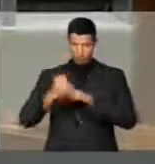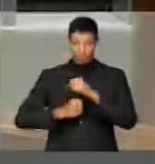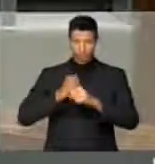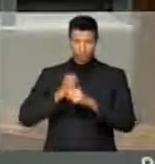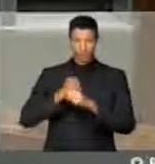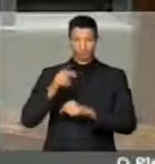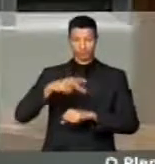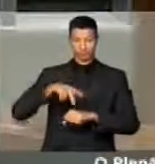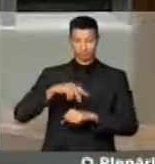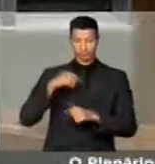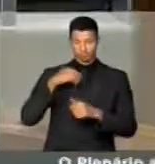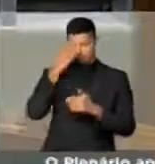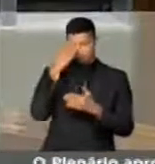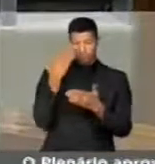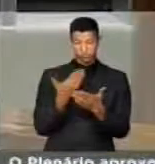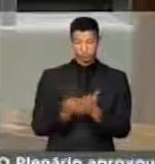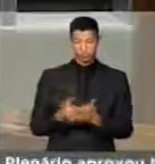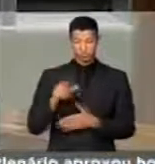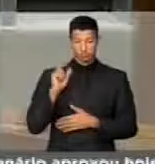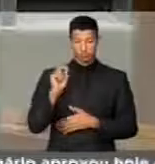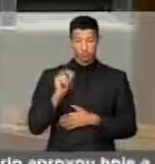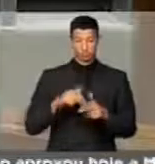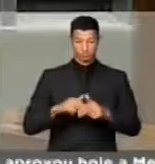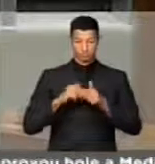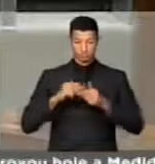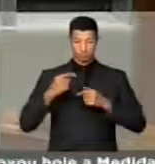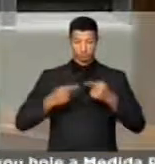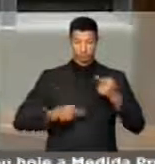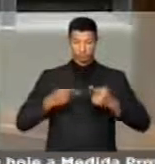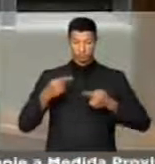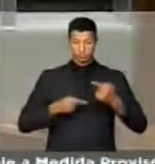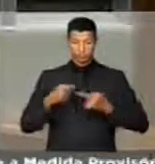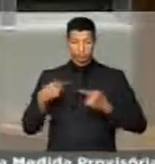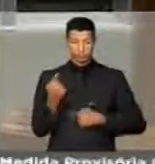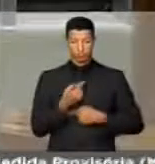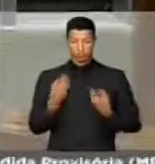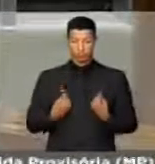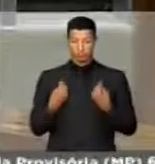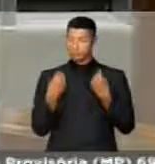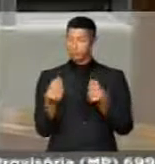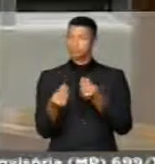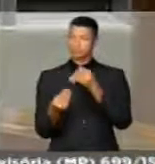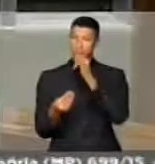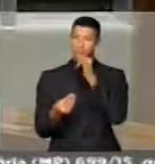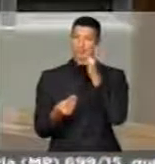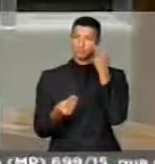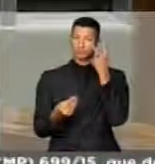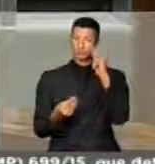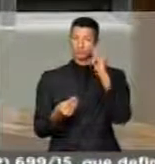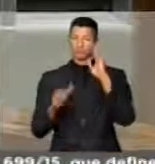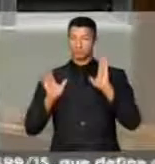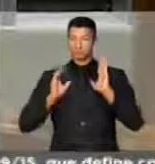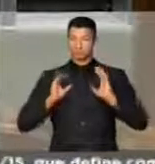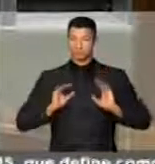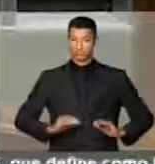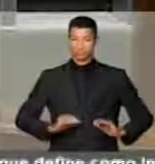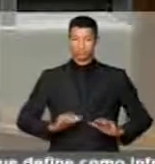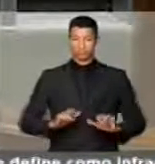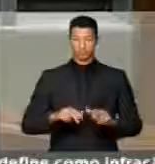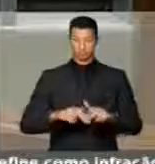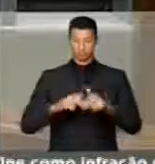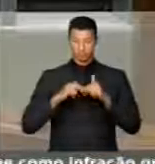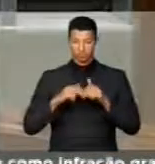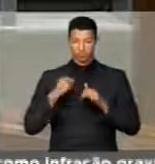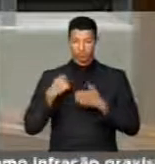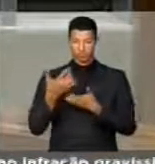país. Acredito que, pela política, damos o exemplo para os cidadãos. Por